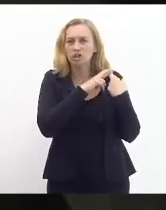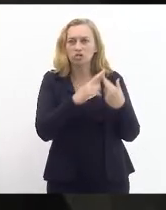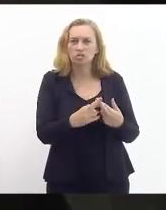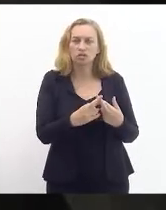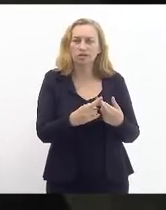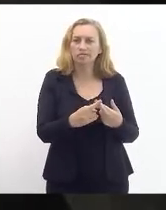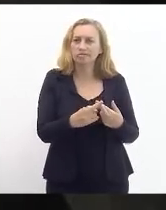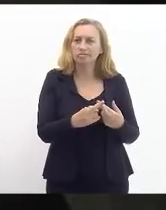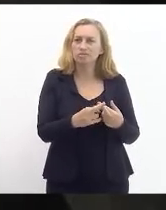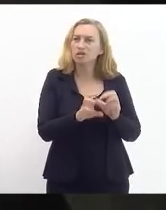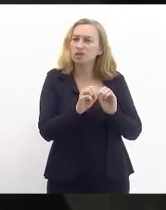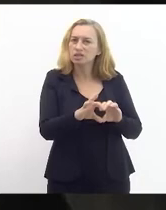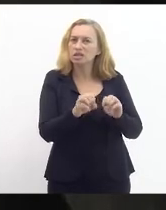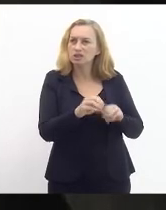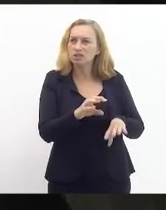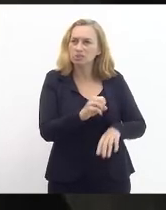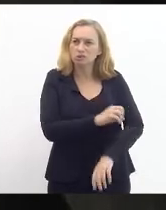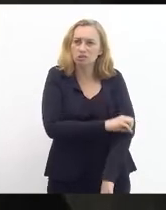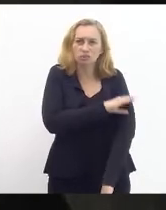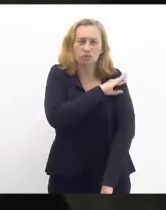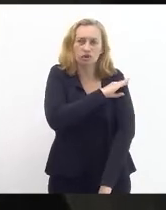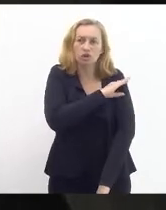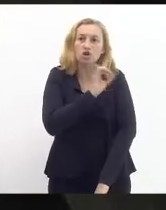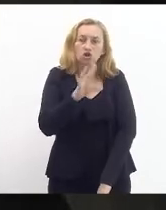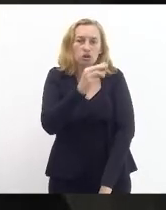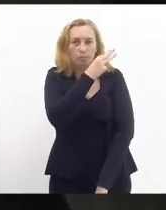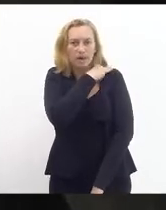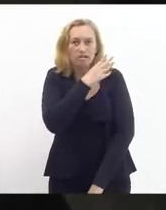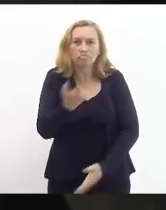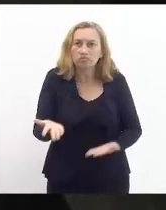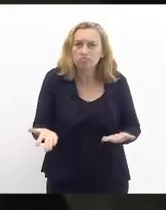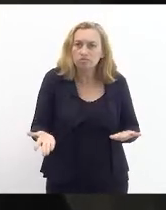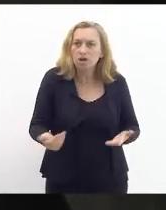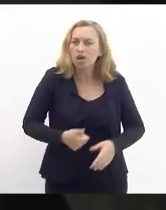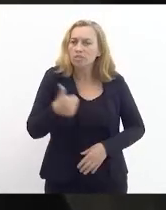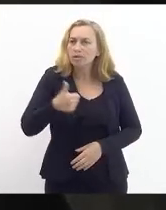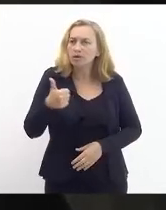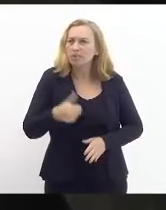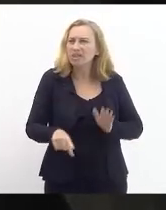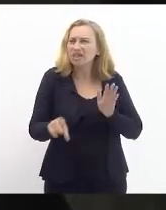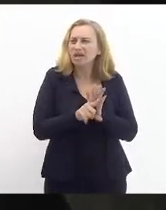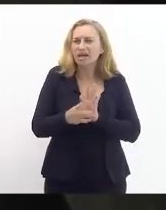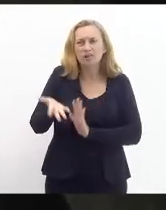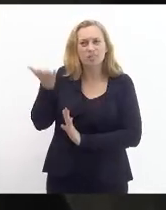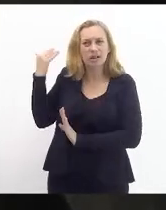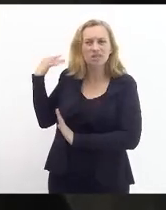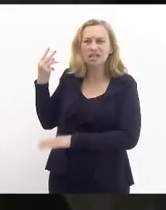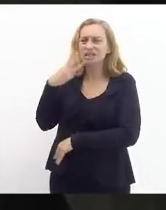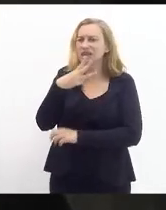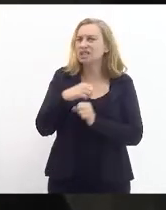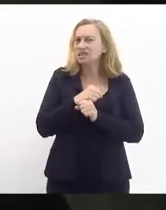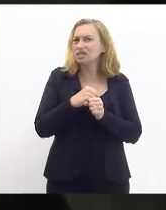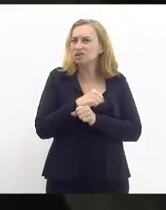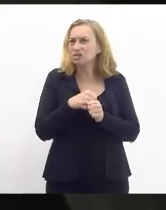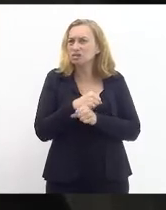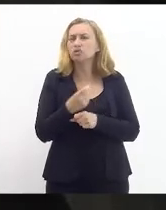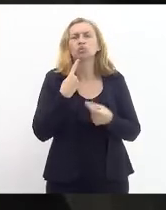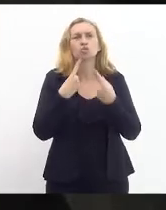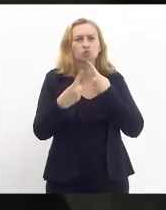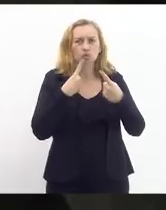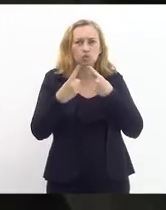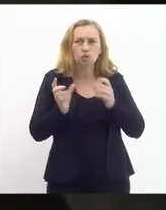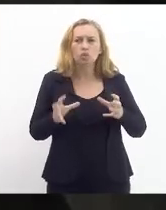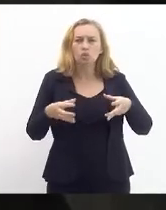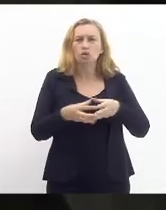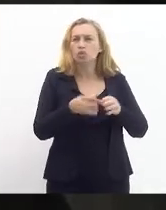olha aí que eu ensino fundamental era só pelo ensino médio primeiro que na legislatura passada eu passei três anos debatendo